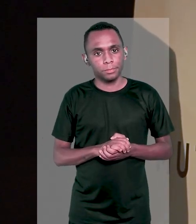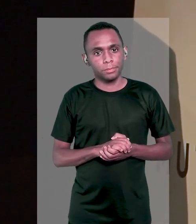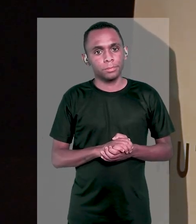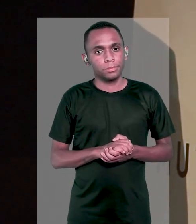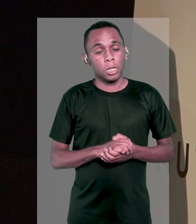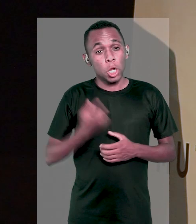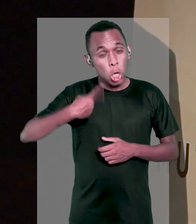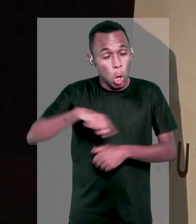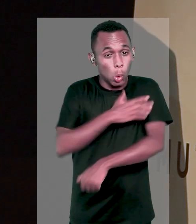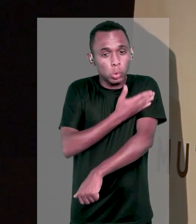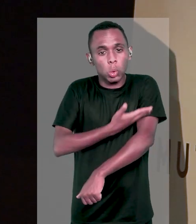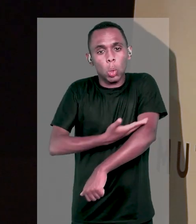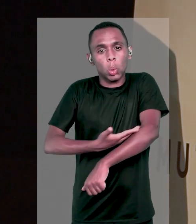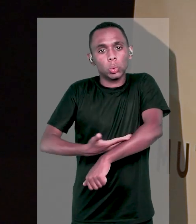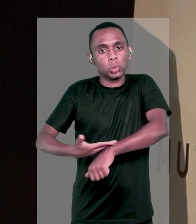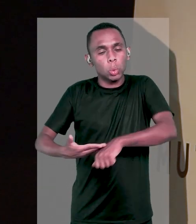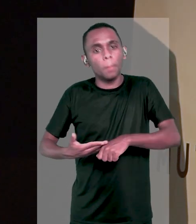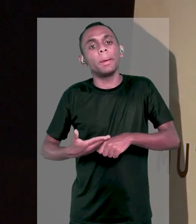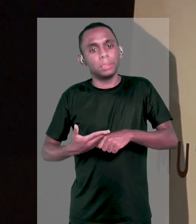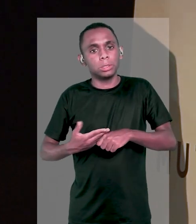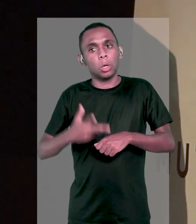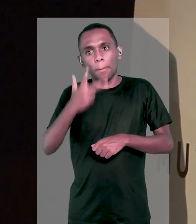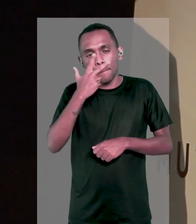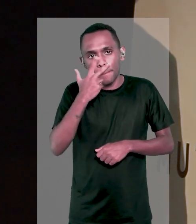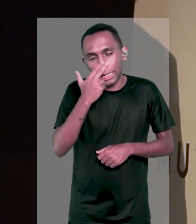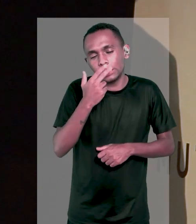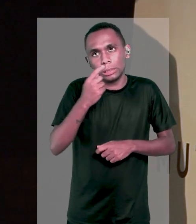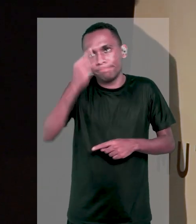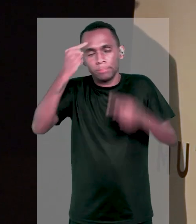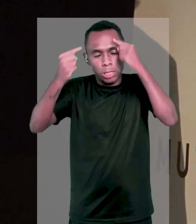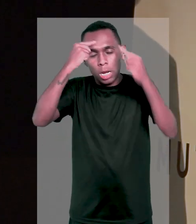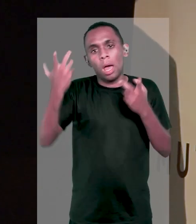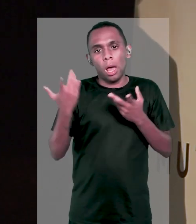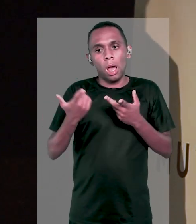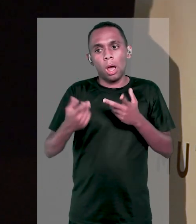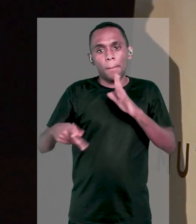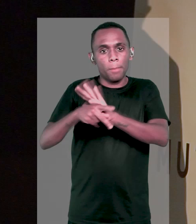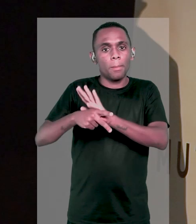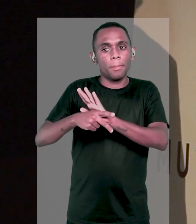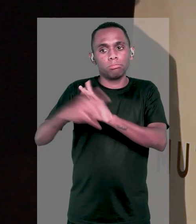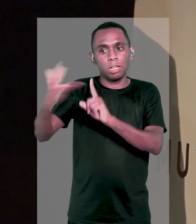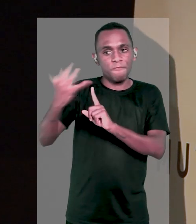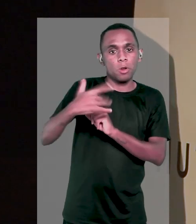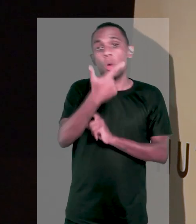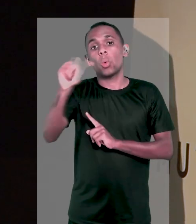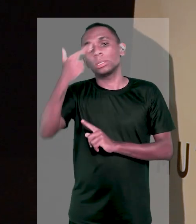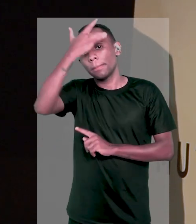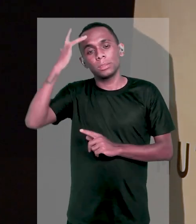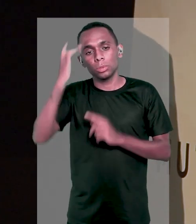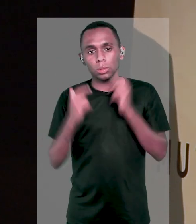para isso nós precisamos do que o Valéry chamou de a terrível disciplina da